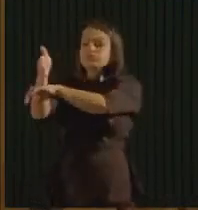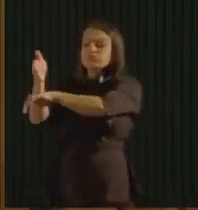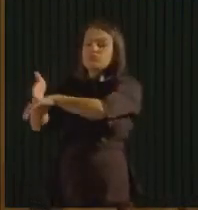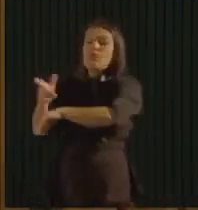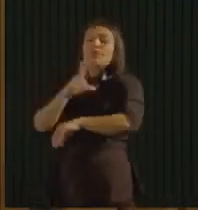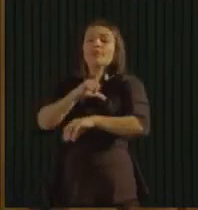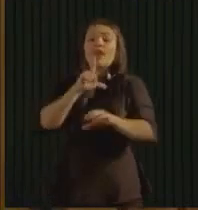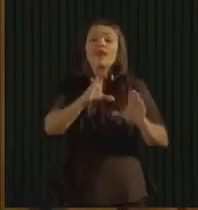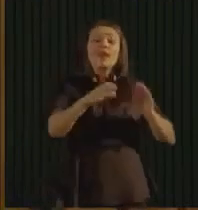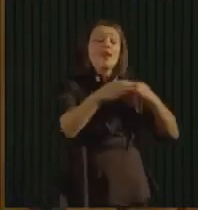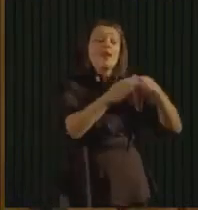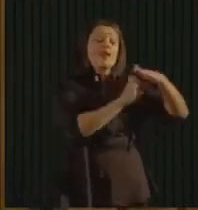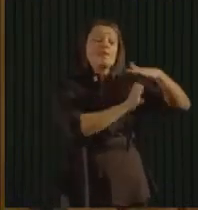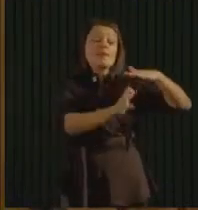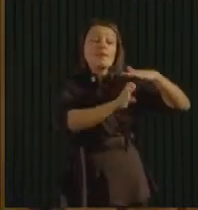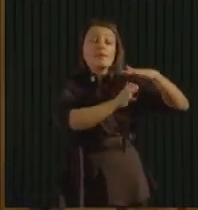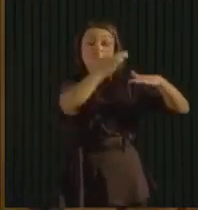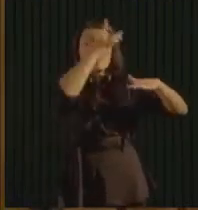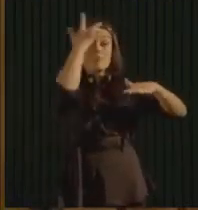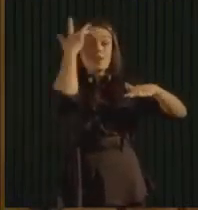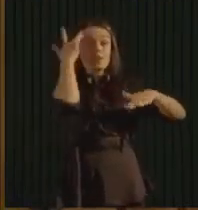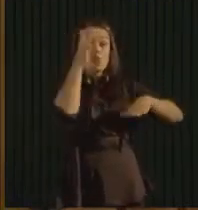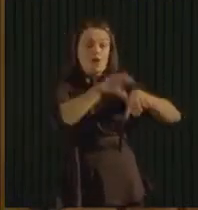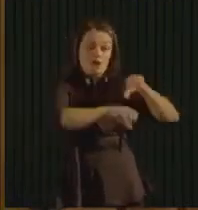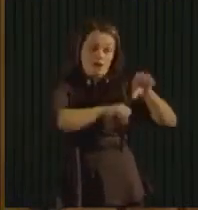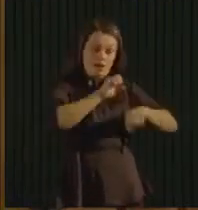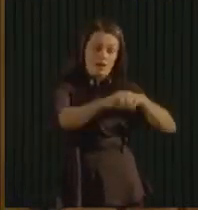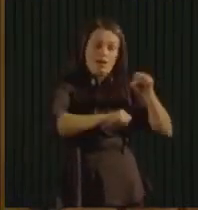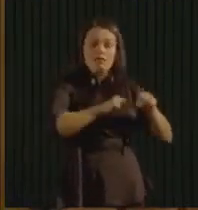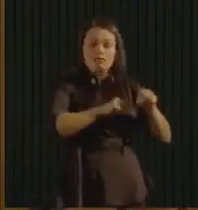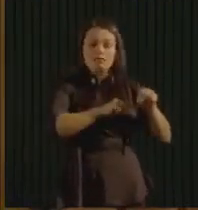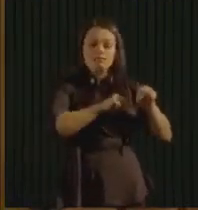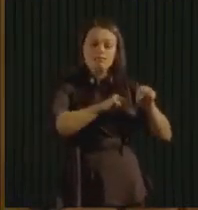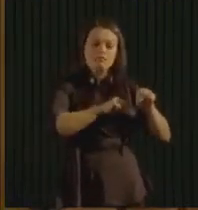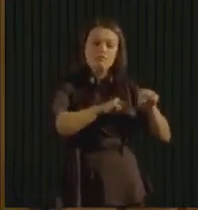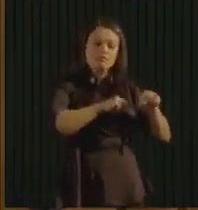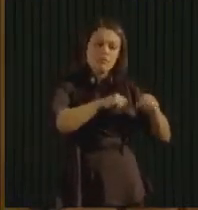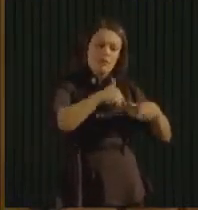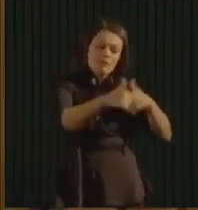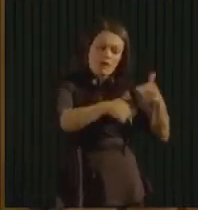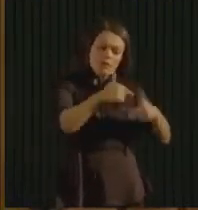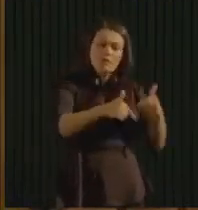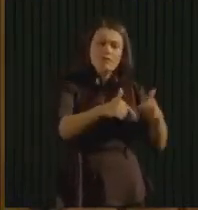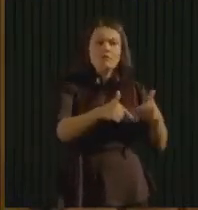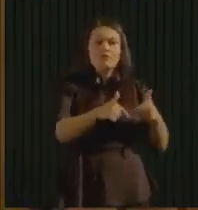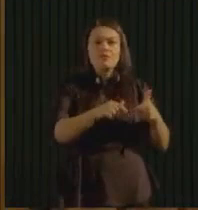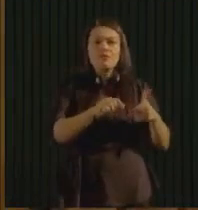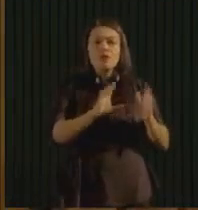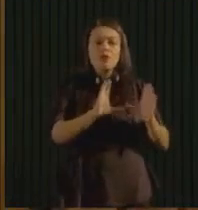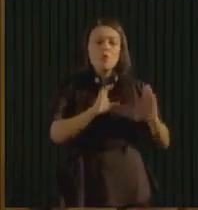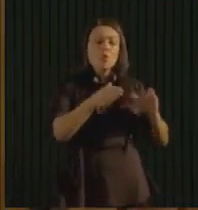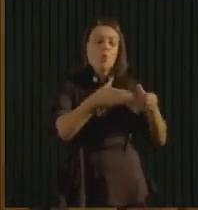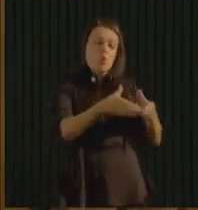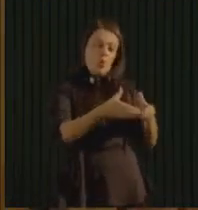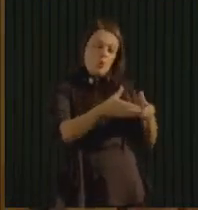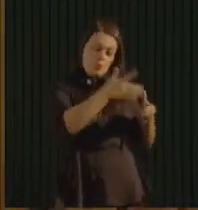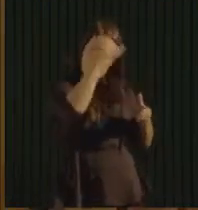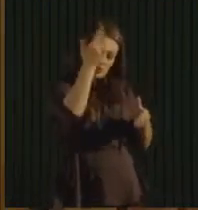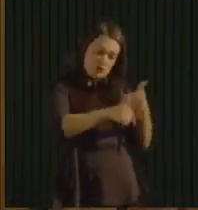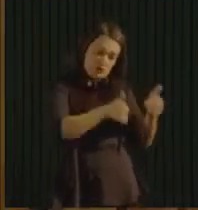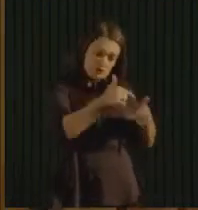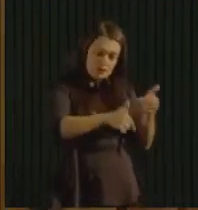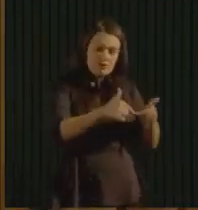de catadores. E a diferença que se encontra entre aquela feita por empresas contratadas e por catadores